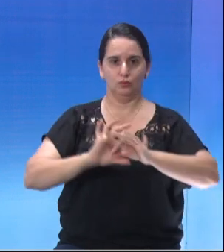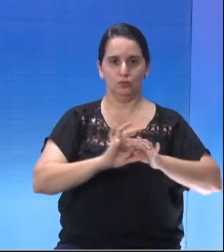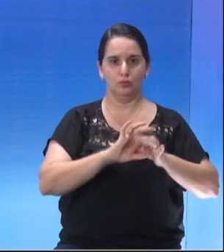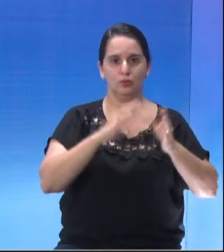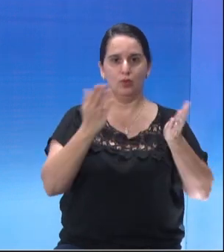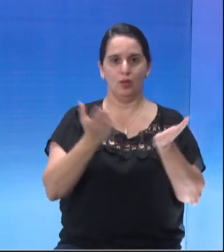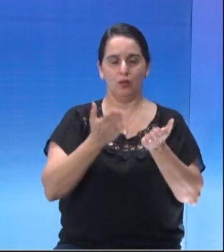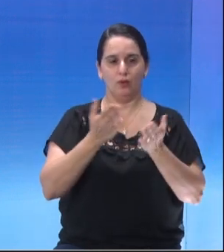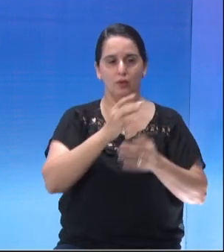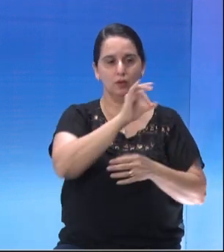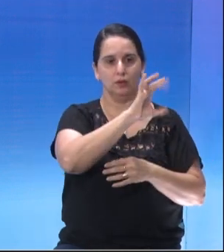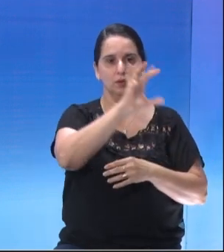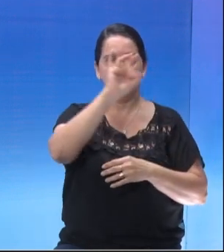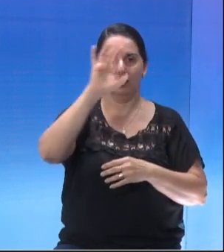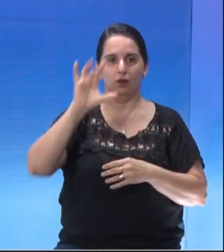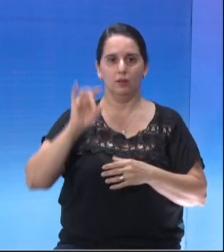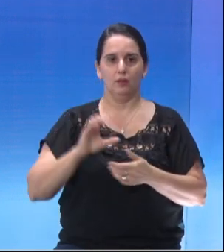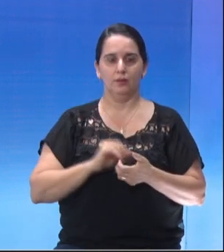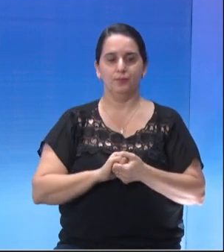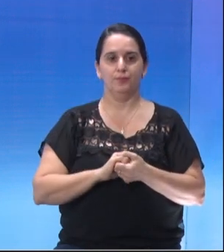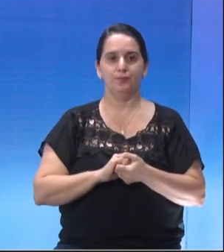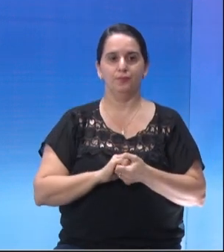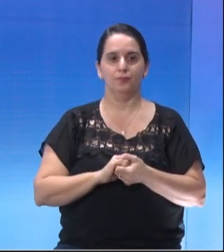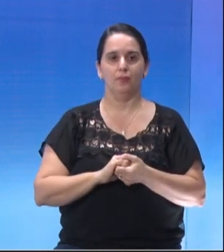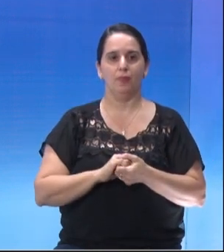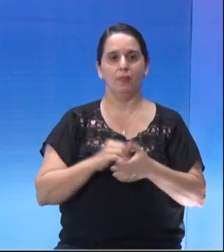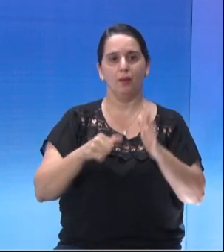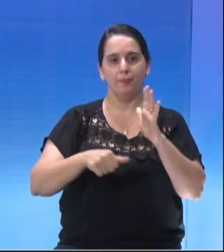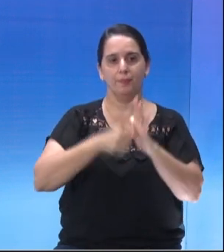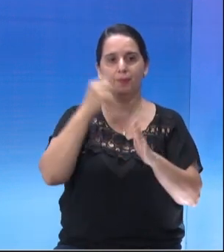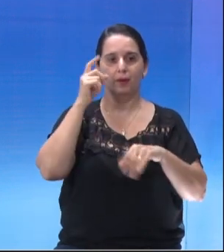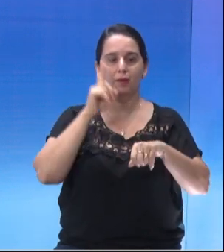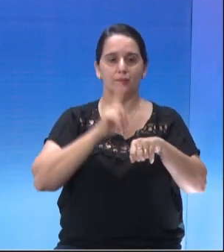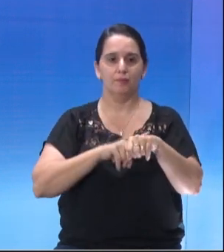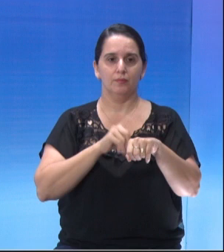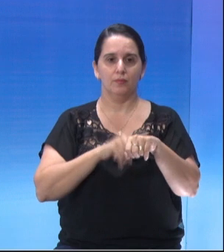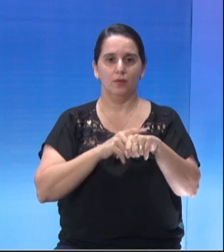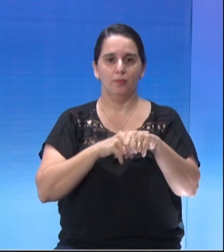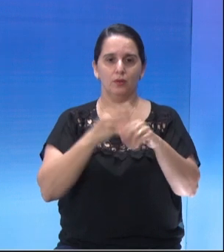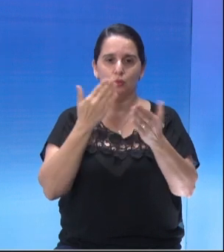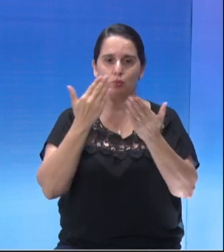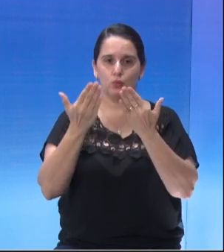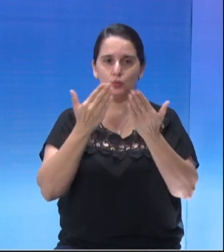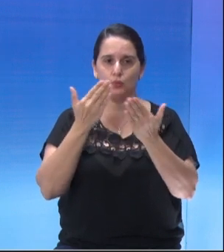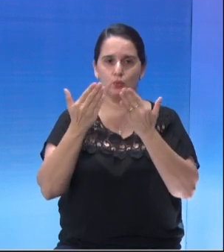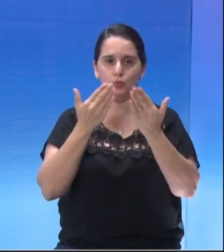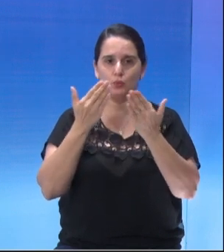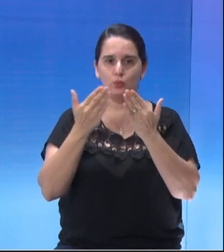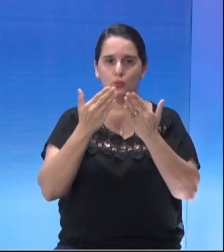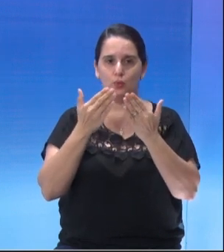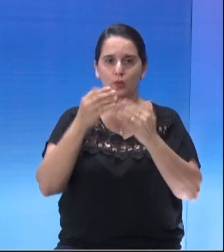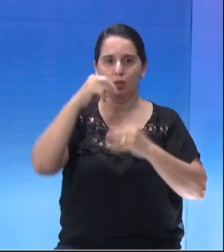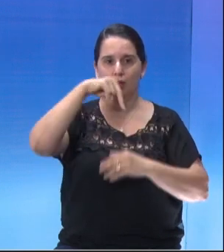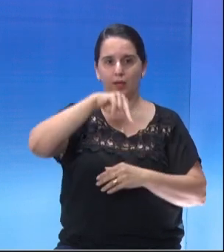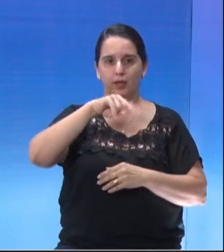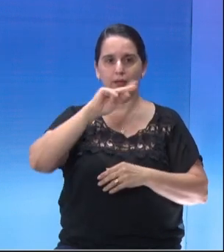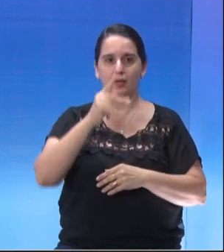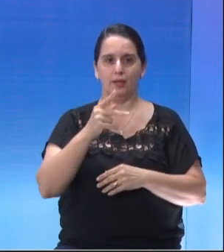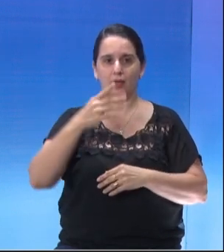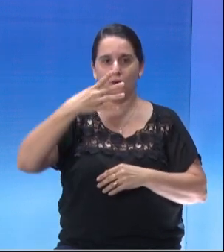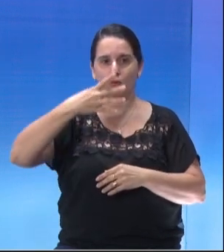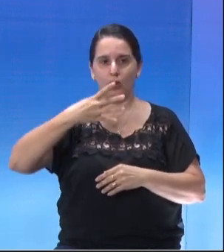que nós vamos fazer agora individualmente. Em um primeiro momento, ao você analisar aqui a nossa molécula